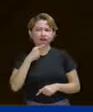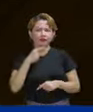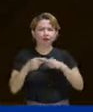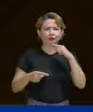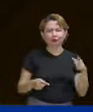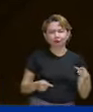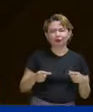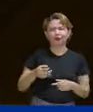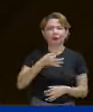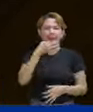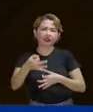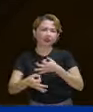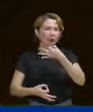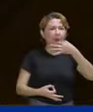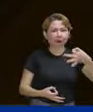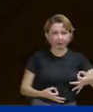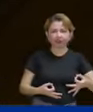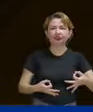a